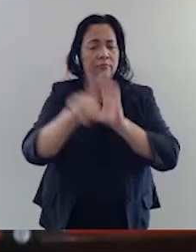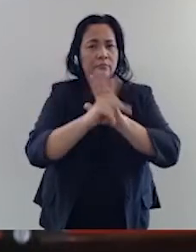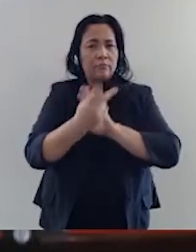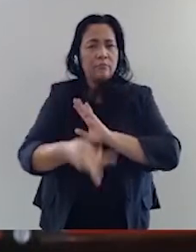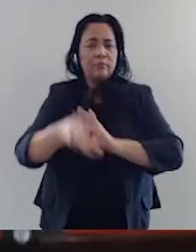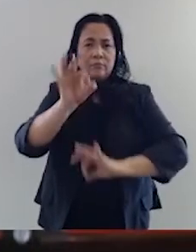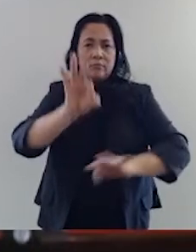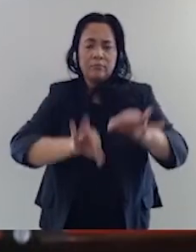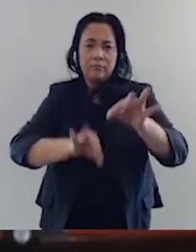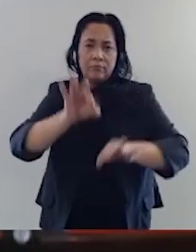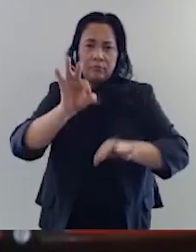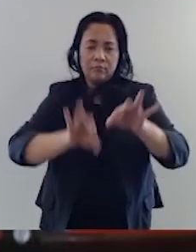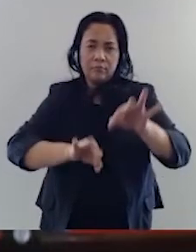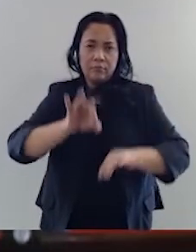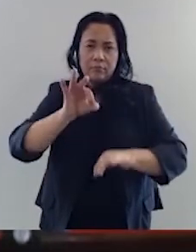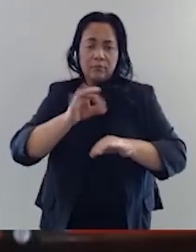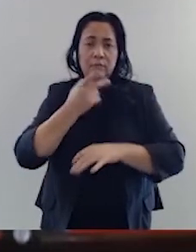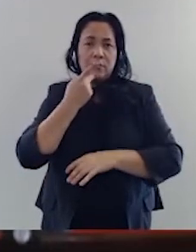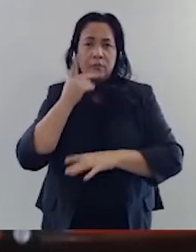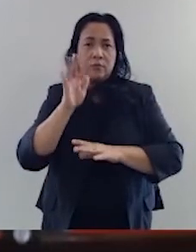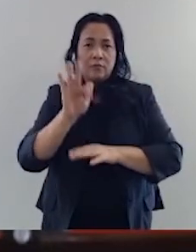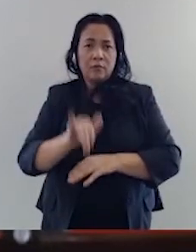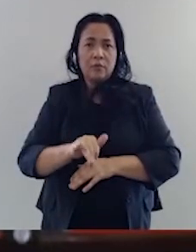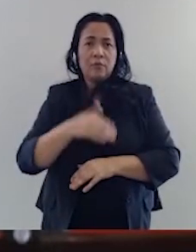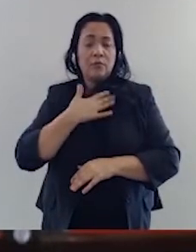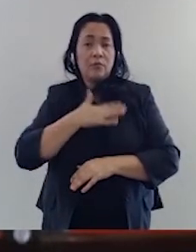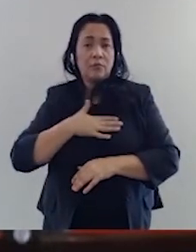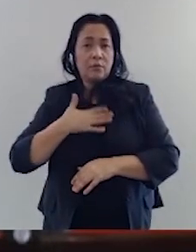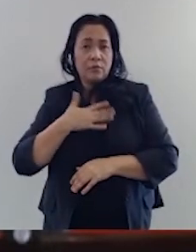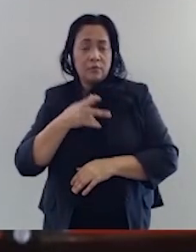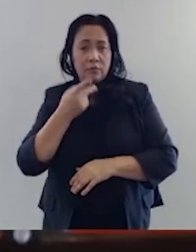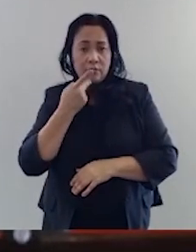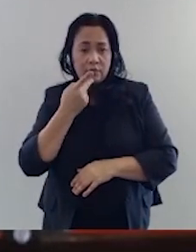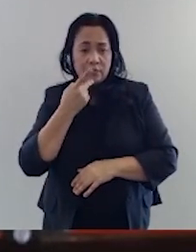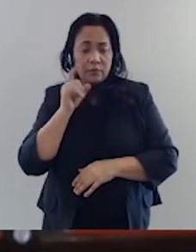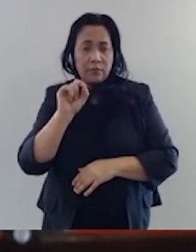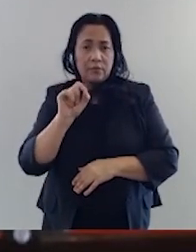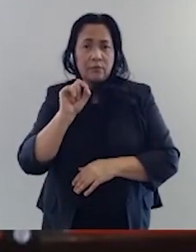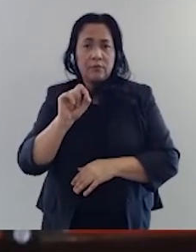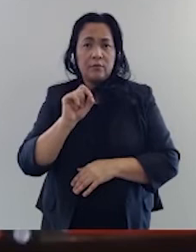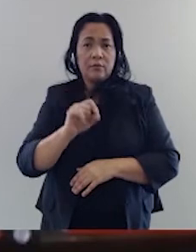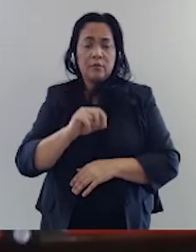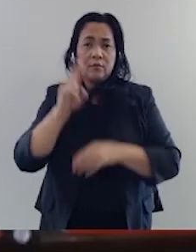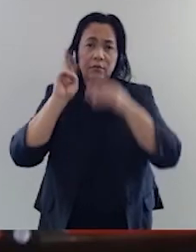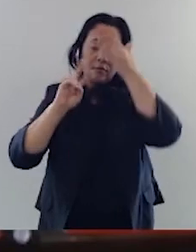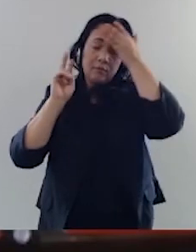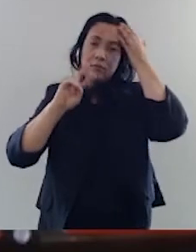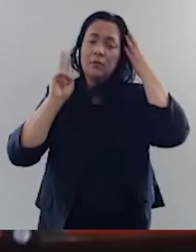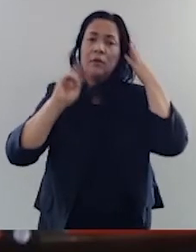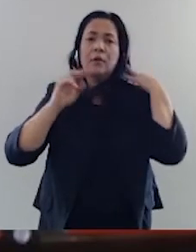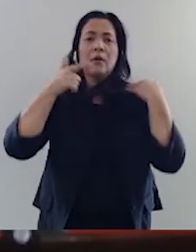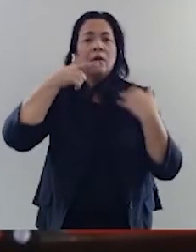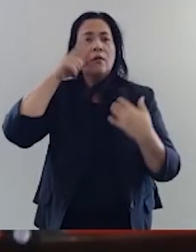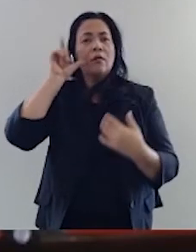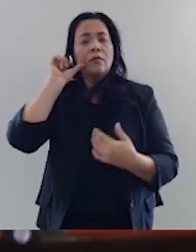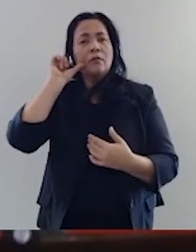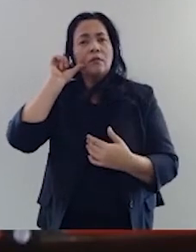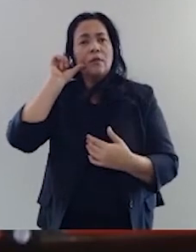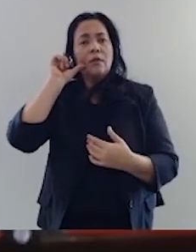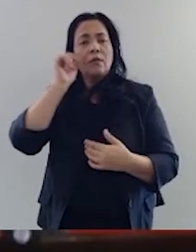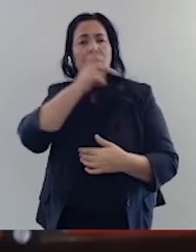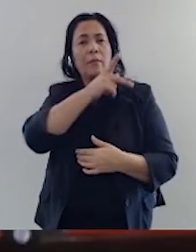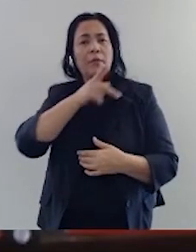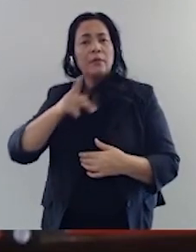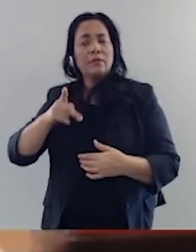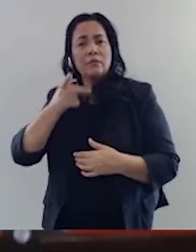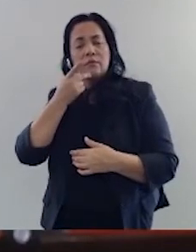Então, para finalizar, eu gostaria de dizer que o que ontem o presidente Toffoli disse é para a